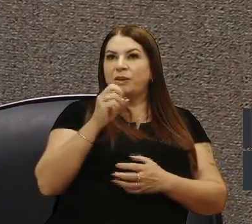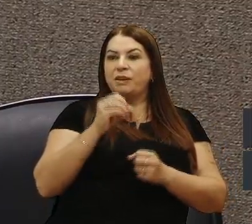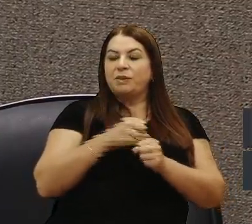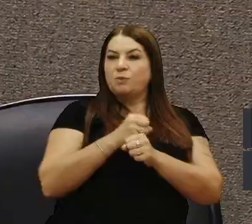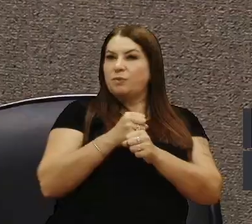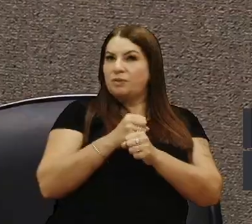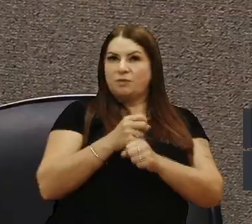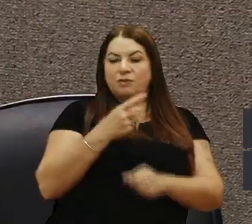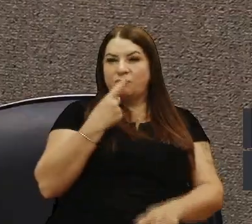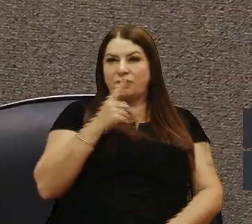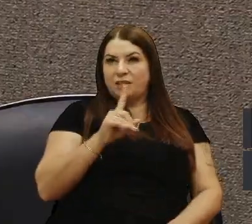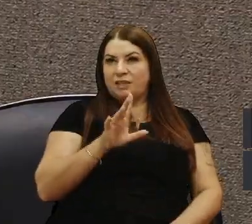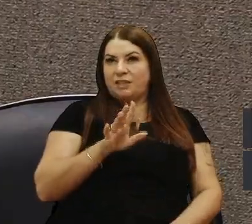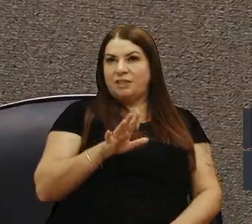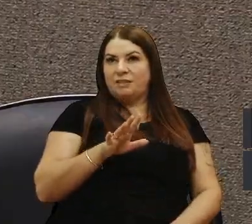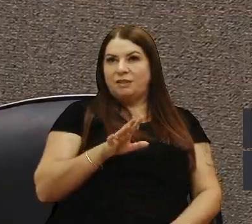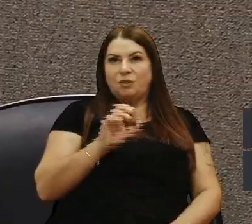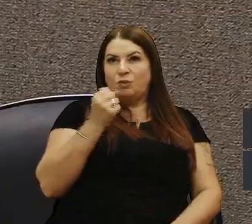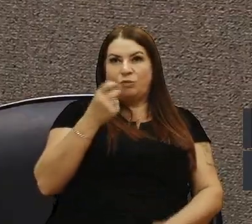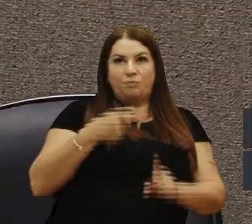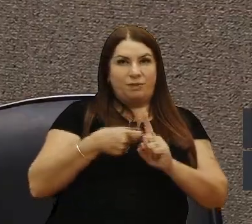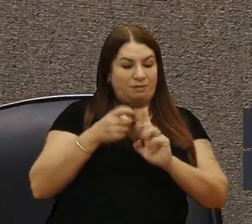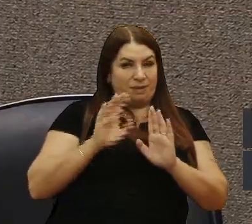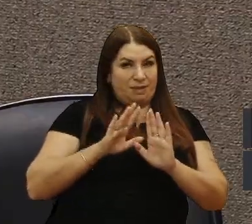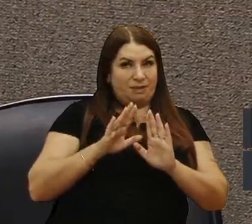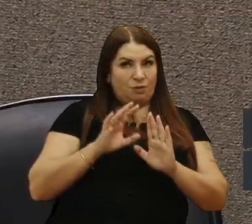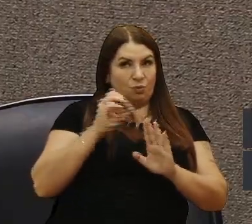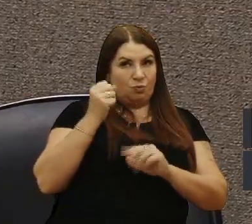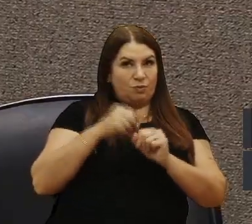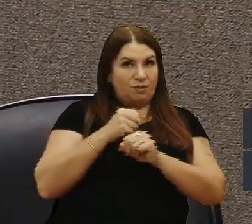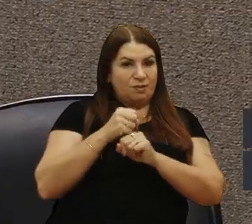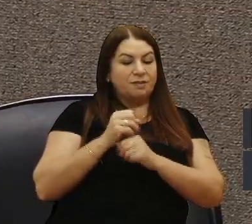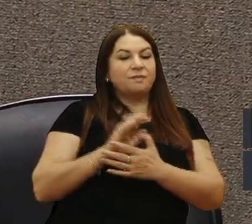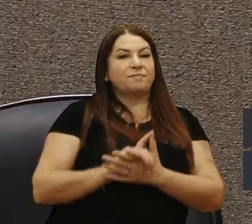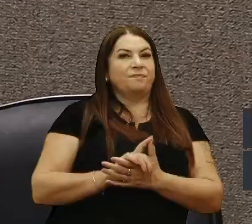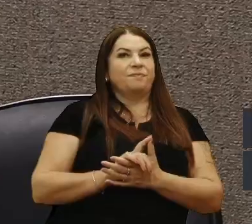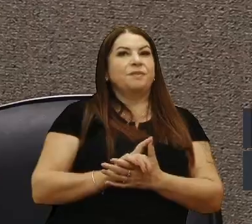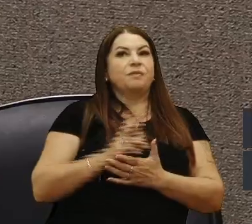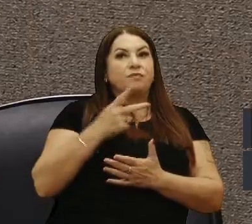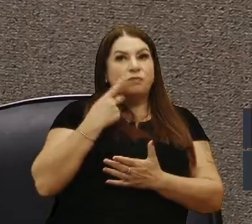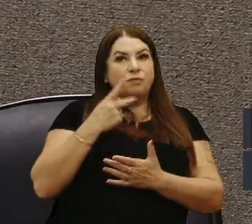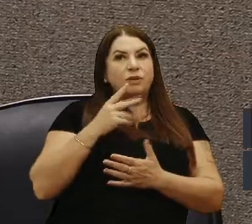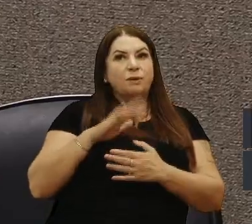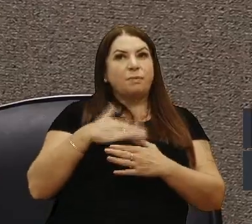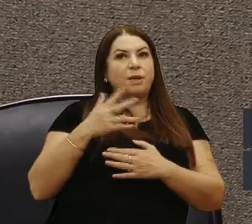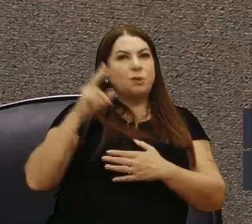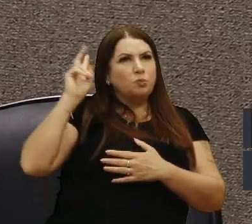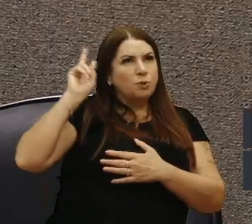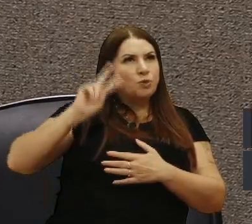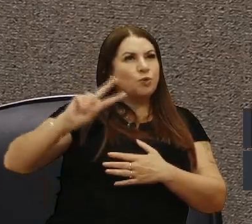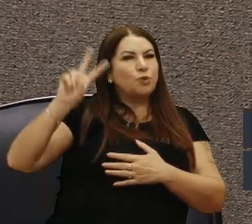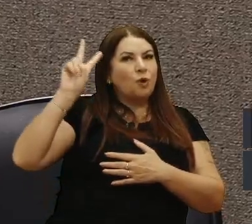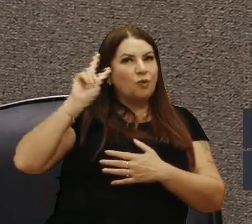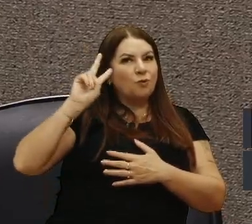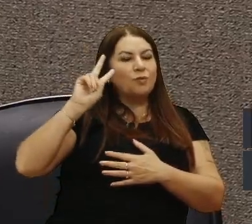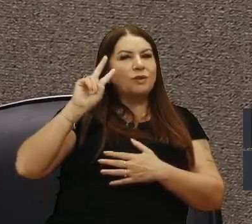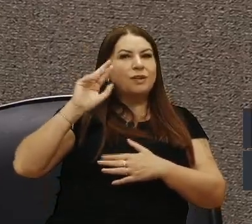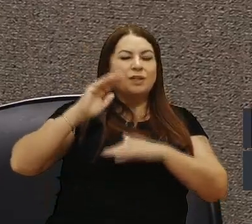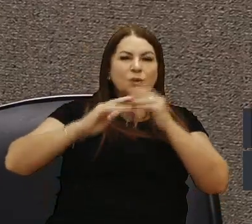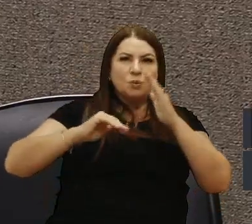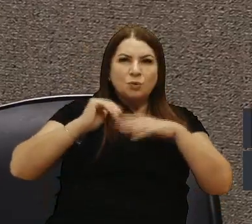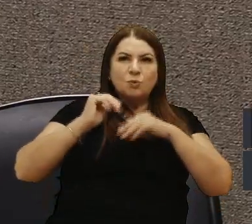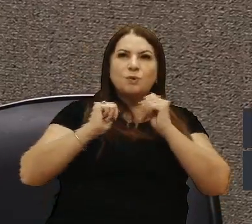não estamos falando sobre 8 meses, nem sobre 8 anos. Estamos falando de uma história que é